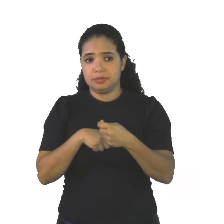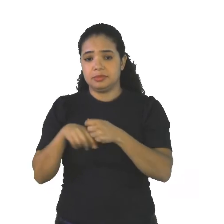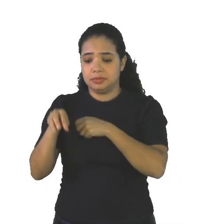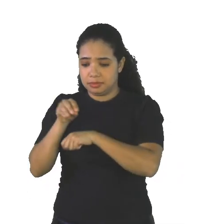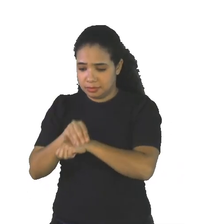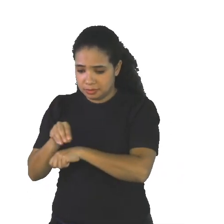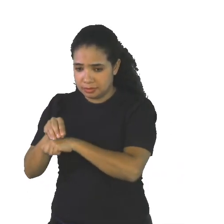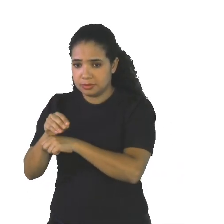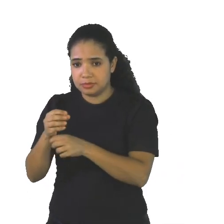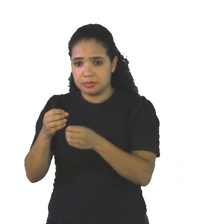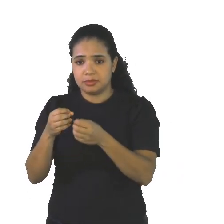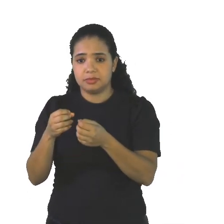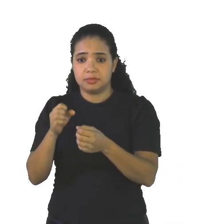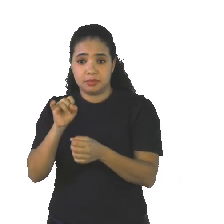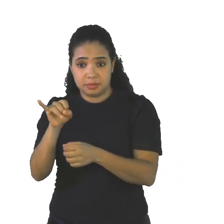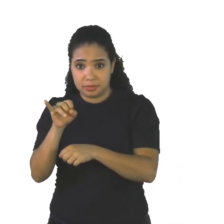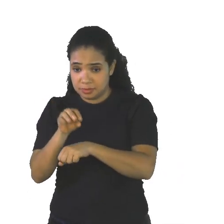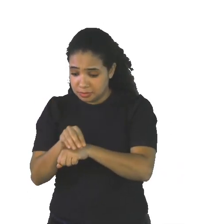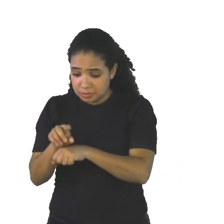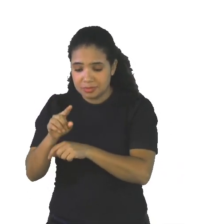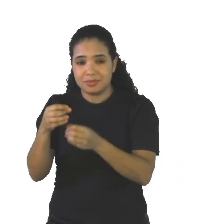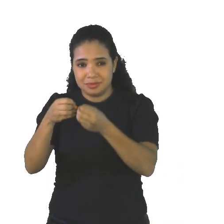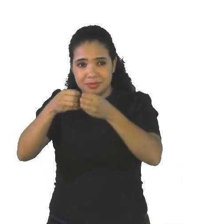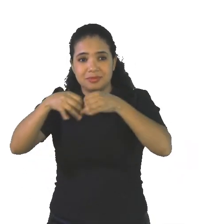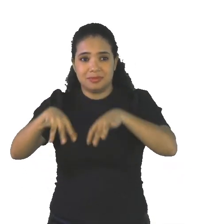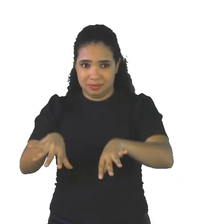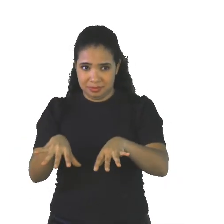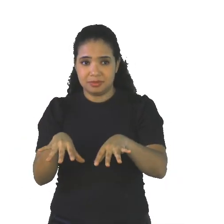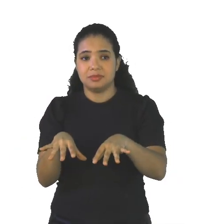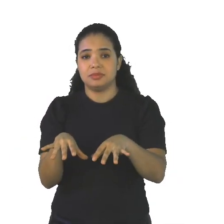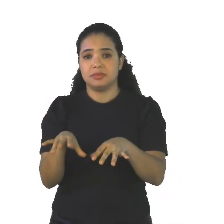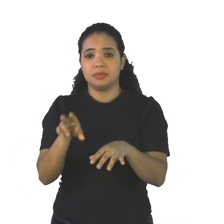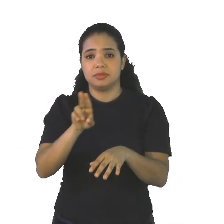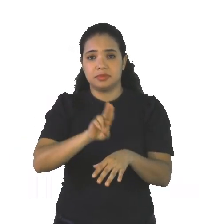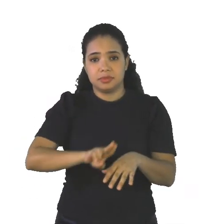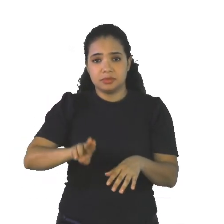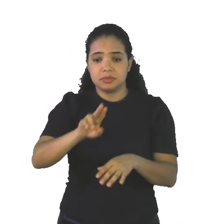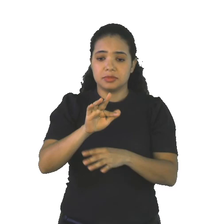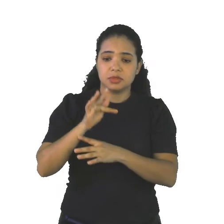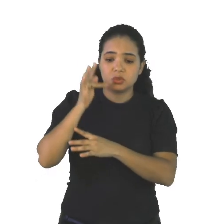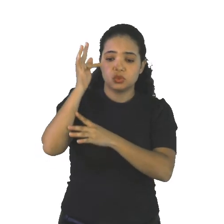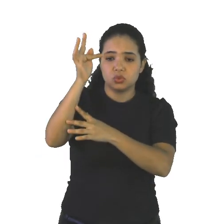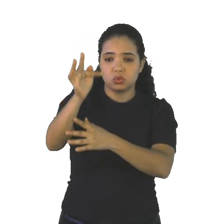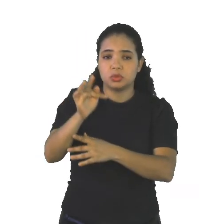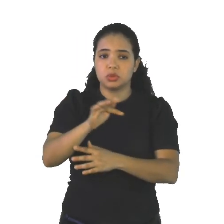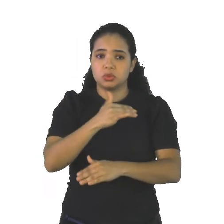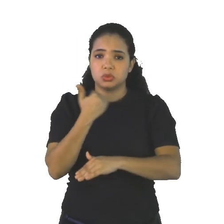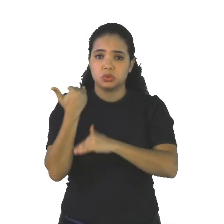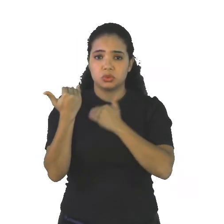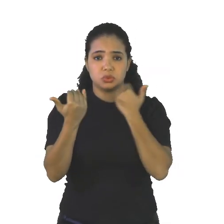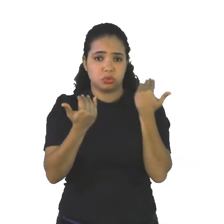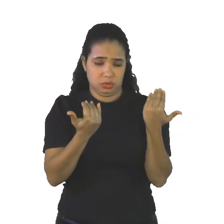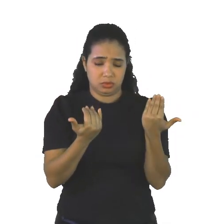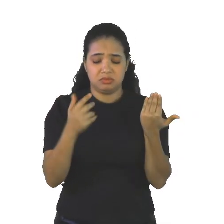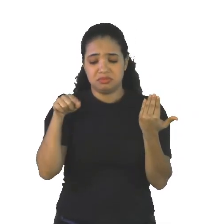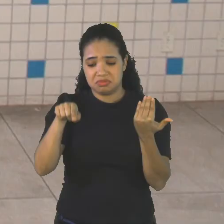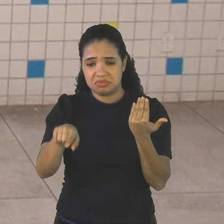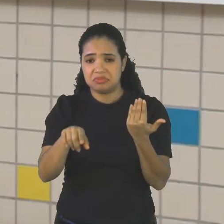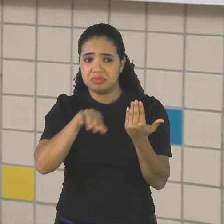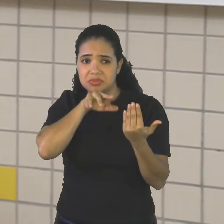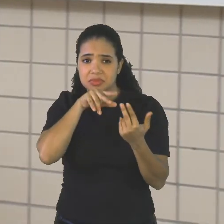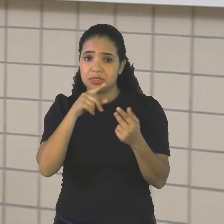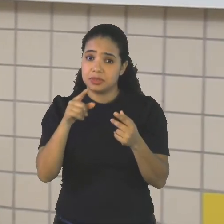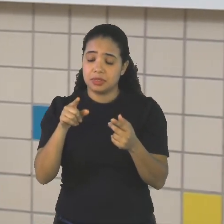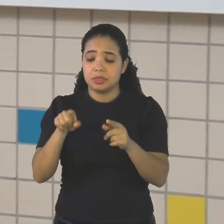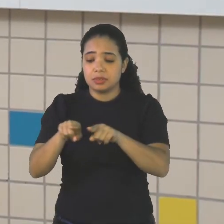atividades já existentes, pode ainda comprometer a sua utilização futura, como exemplo a produção de medicamentos.